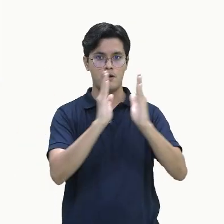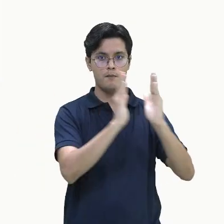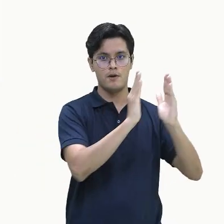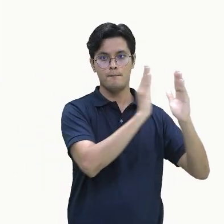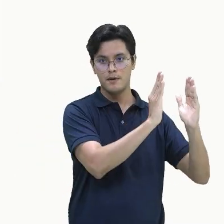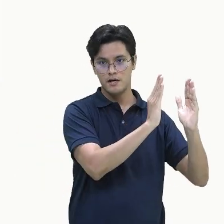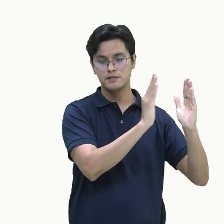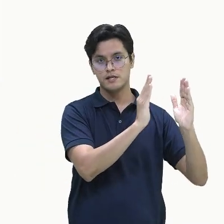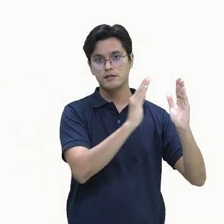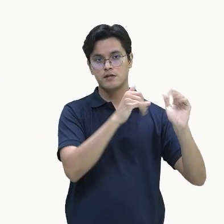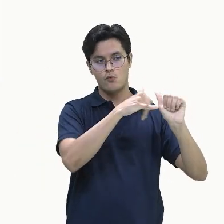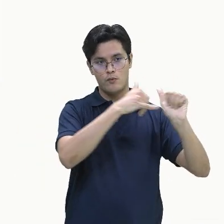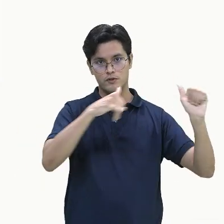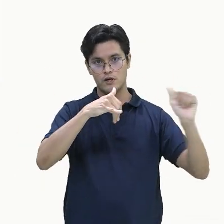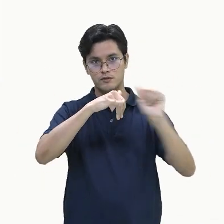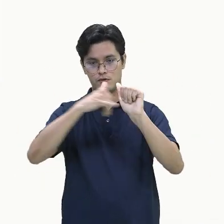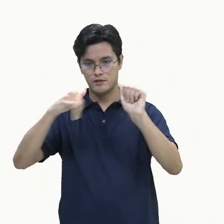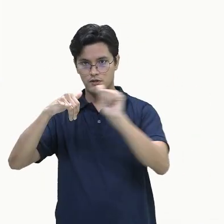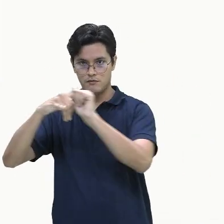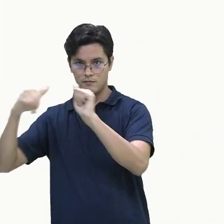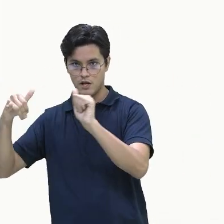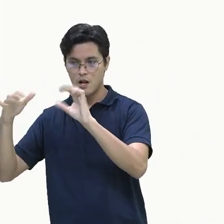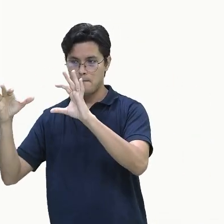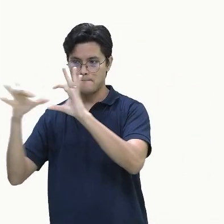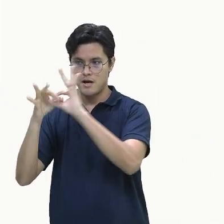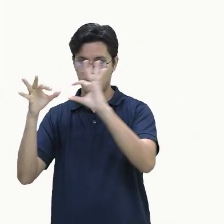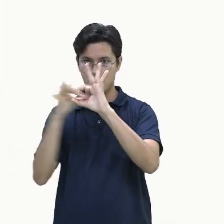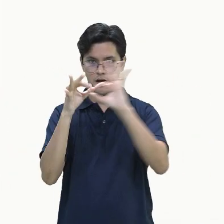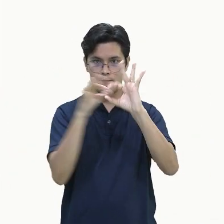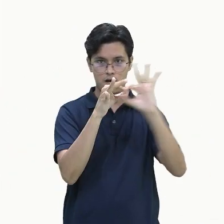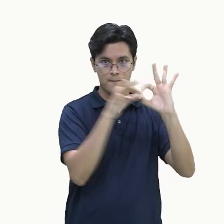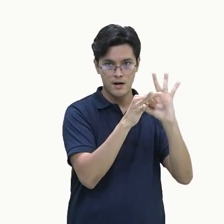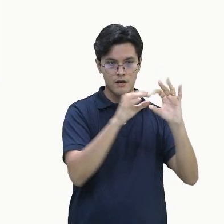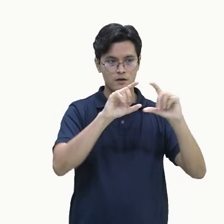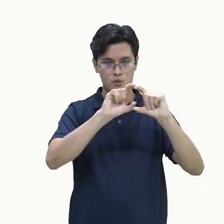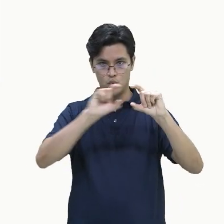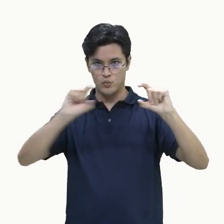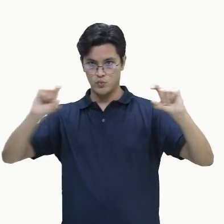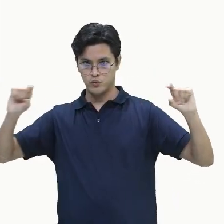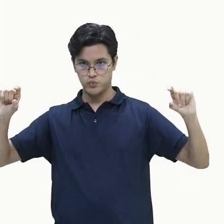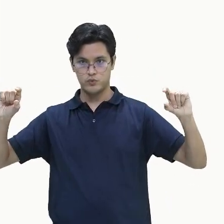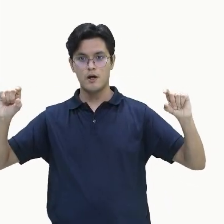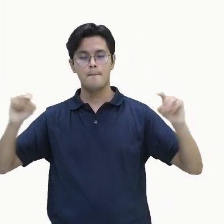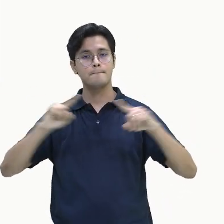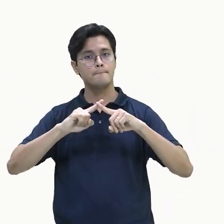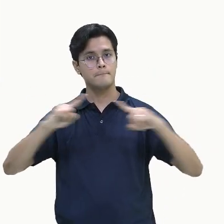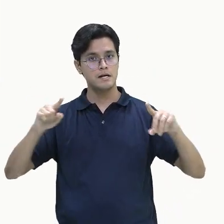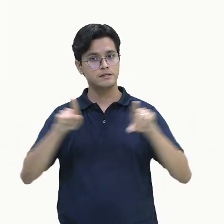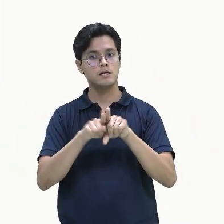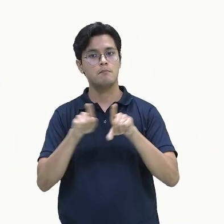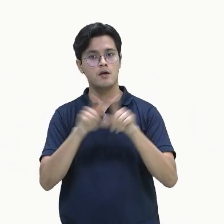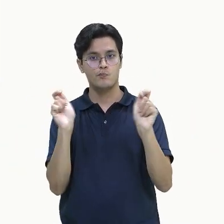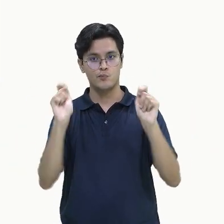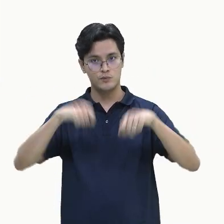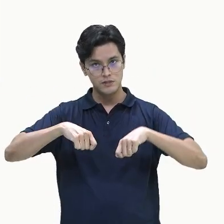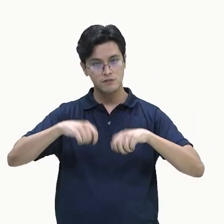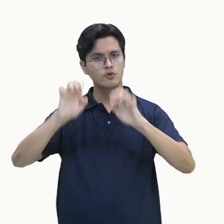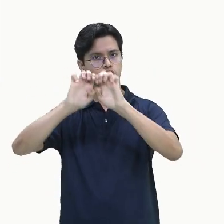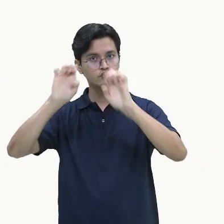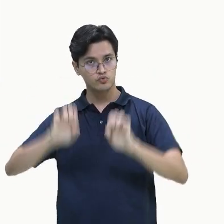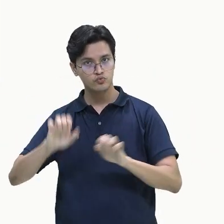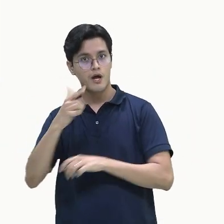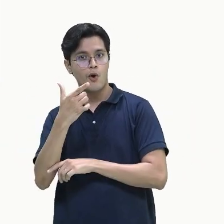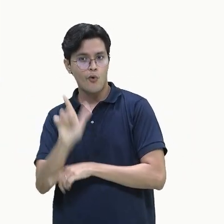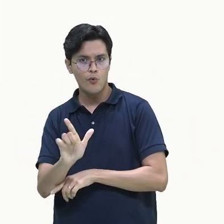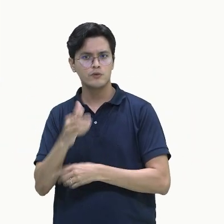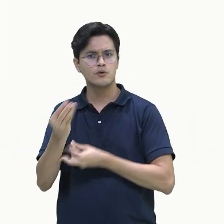agora eles estão em sequência. É a estrutura primária, tá? Mas ele pode estar na segunda estrutura, que ele